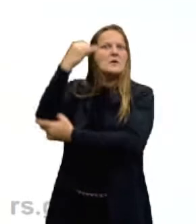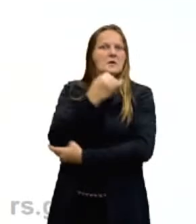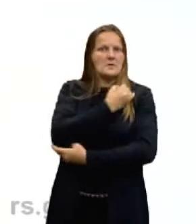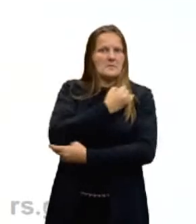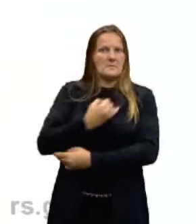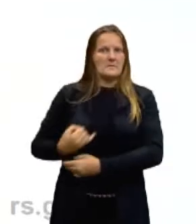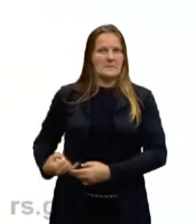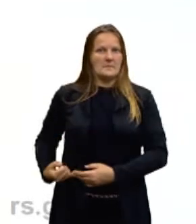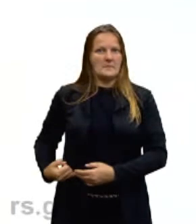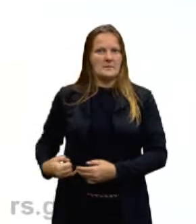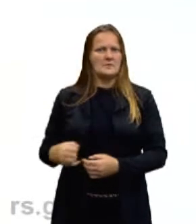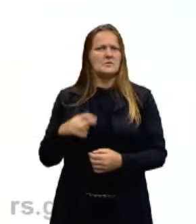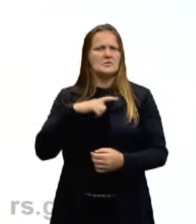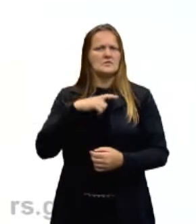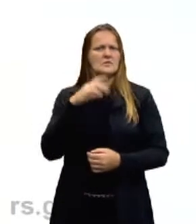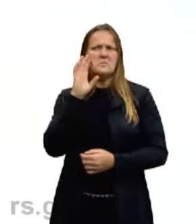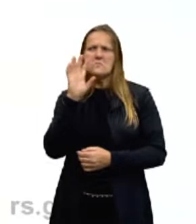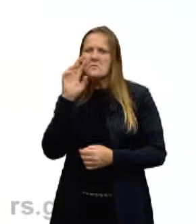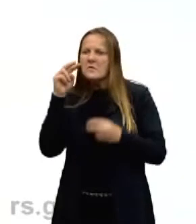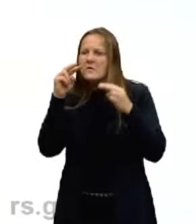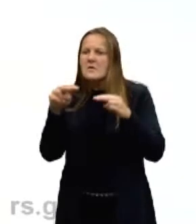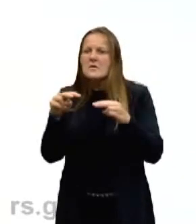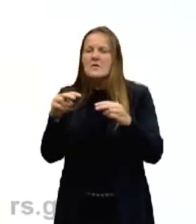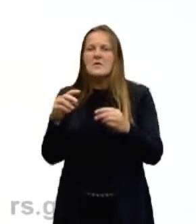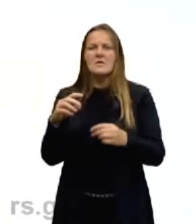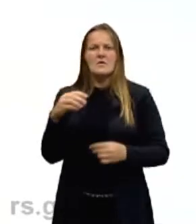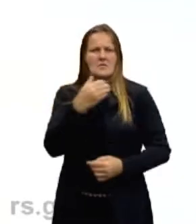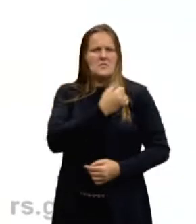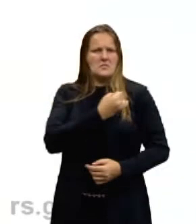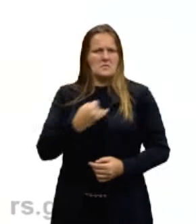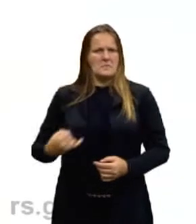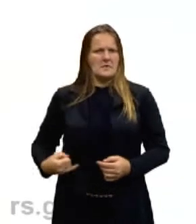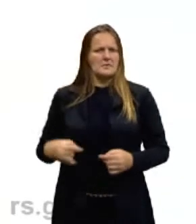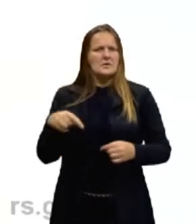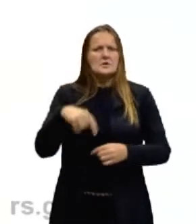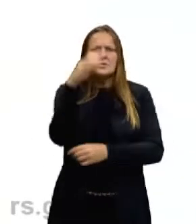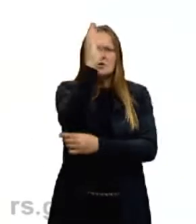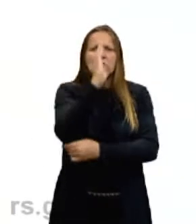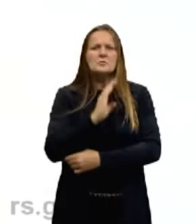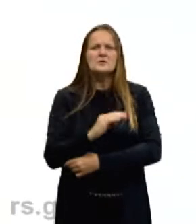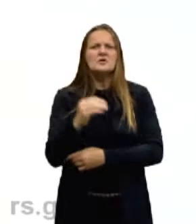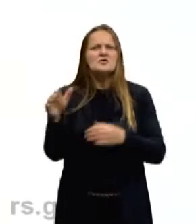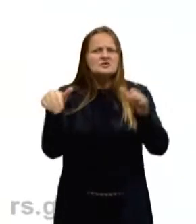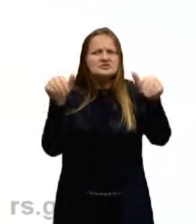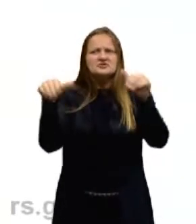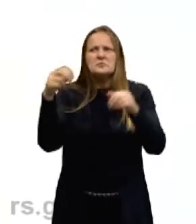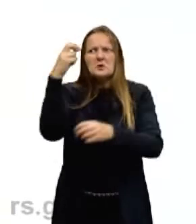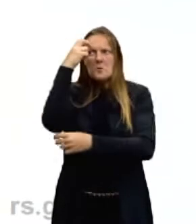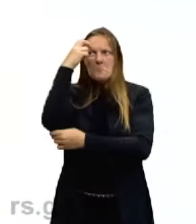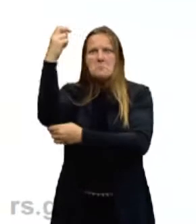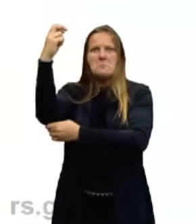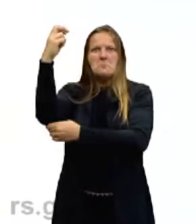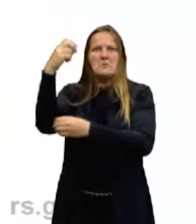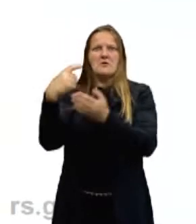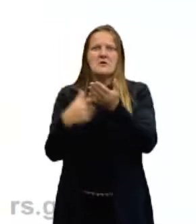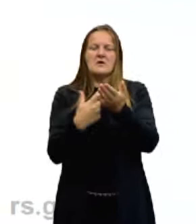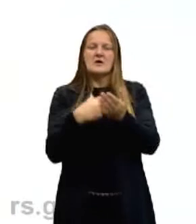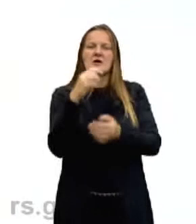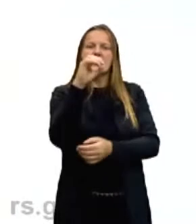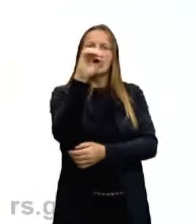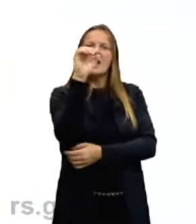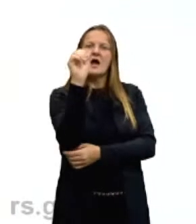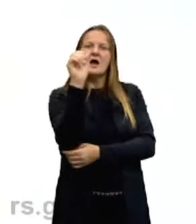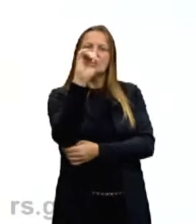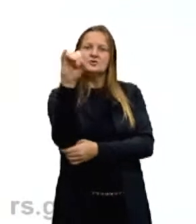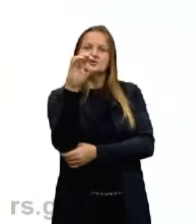ele ver que tá legal aqui o império o que ele chama alguns intelectuais dentre eles o Alencar